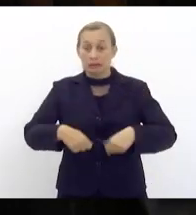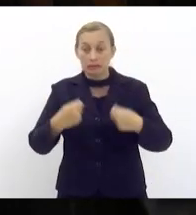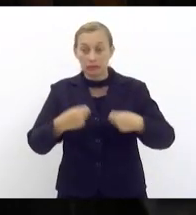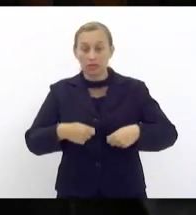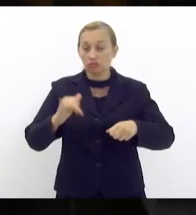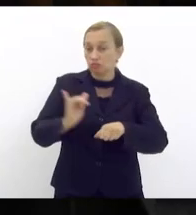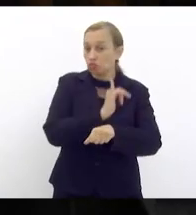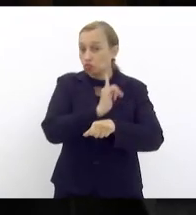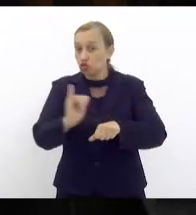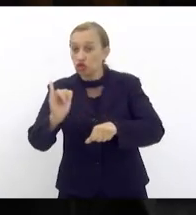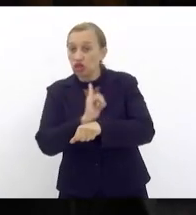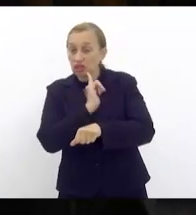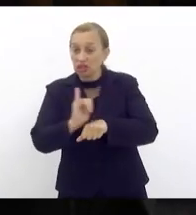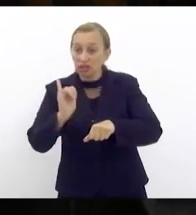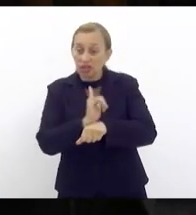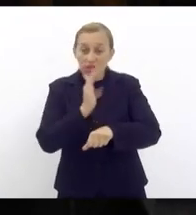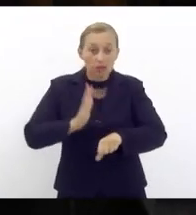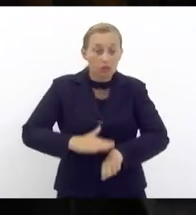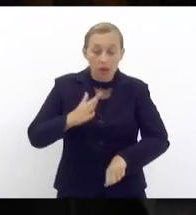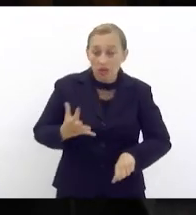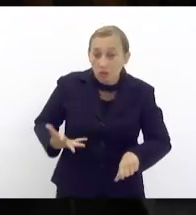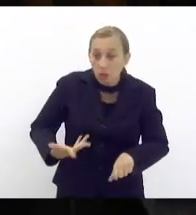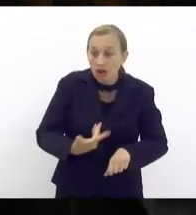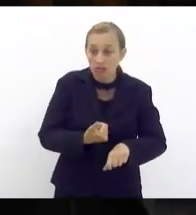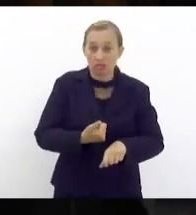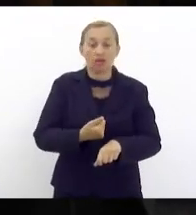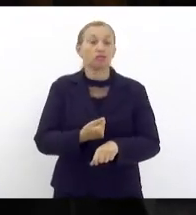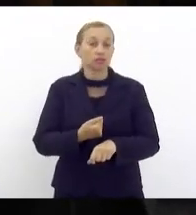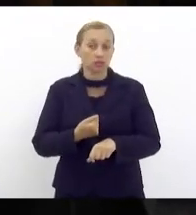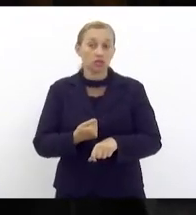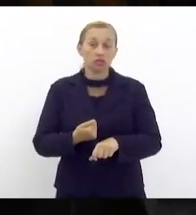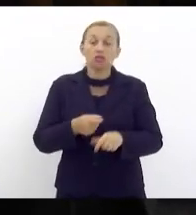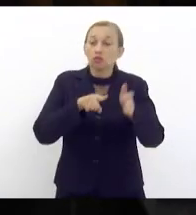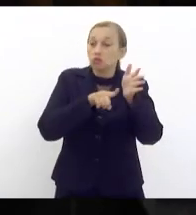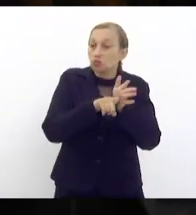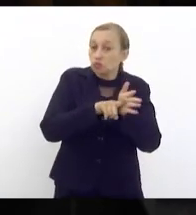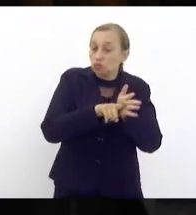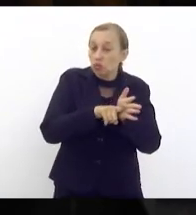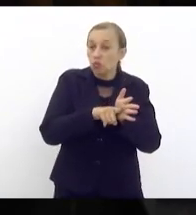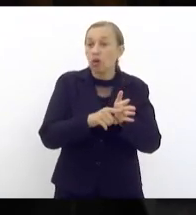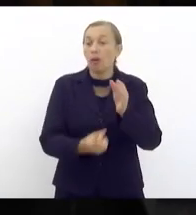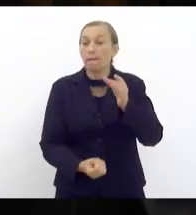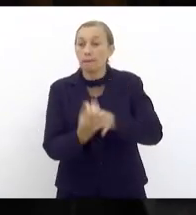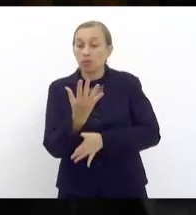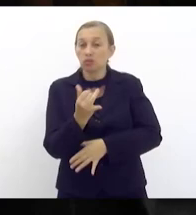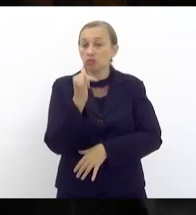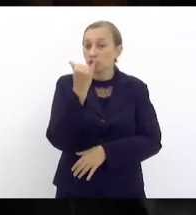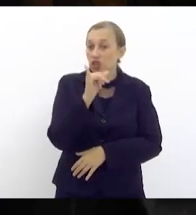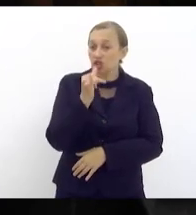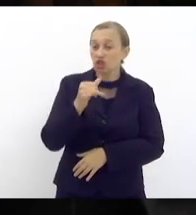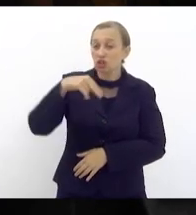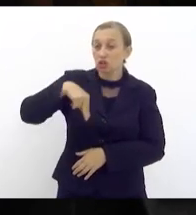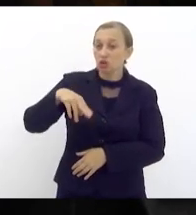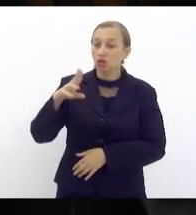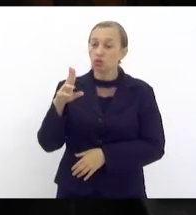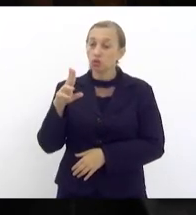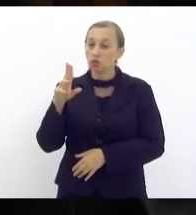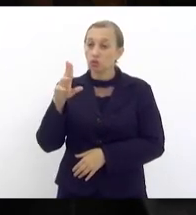mecanismos mais efetivos de fiscalização sobre a produção de energia nuclear